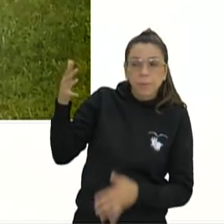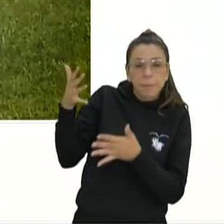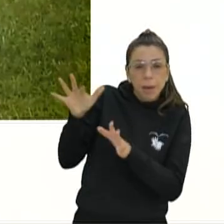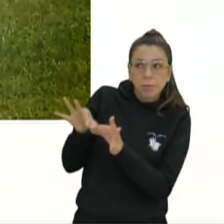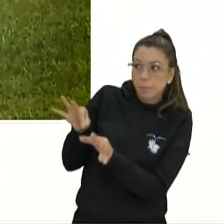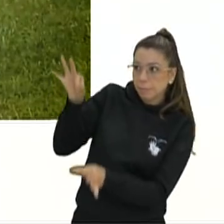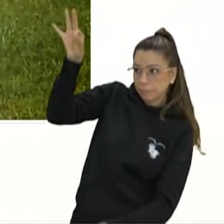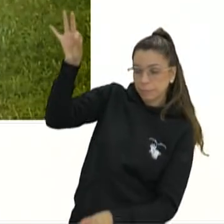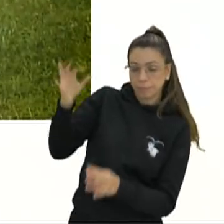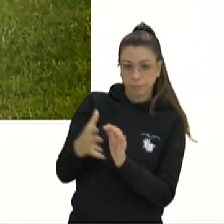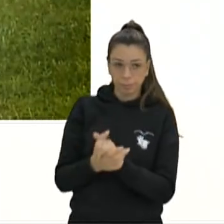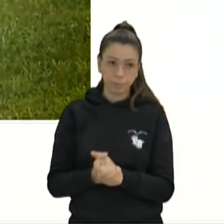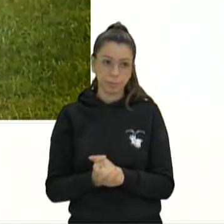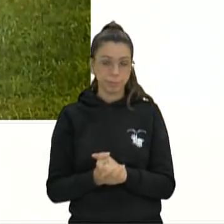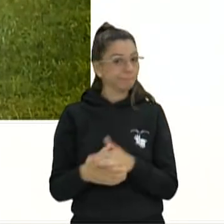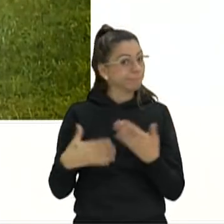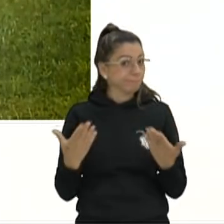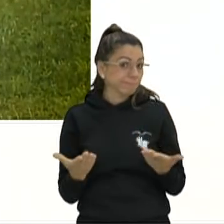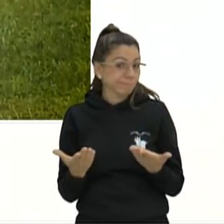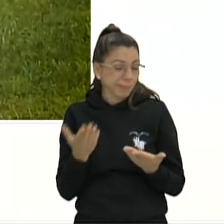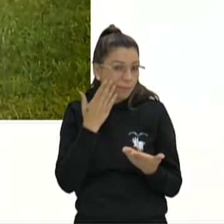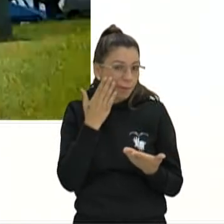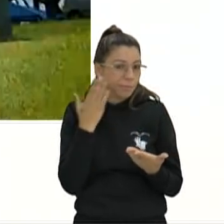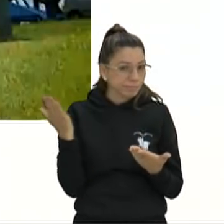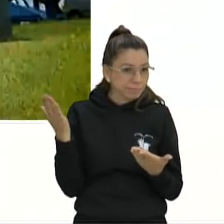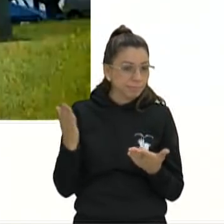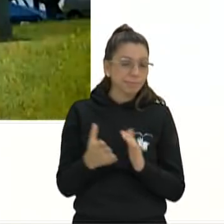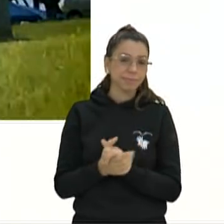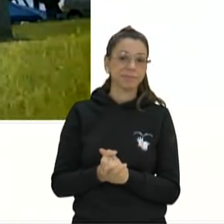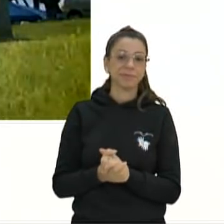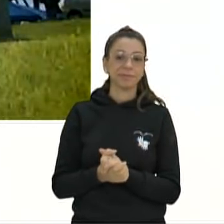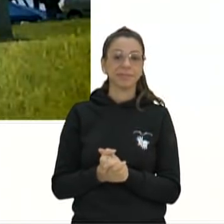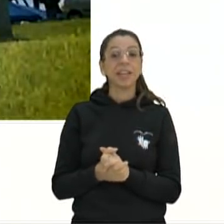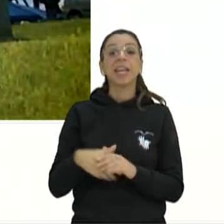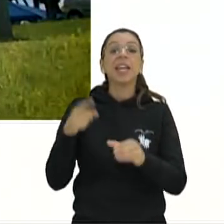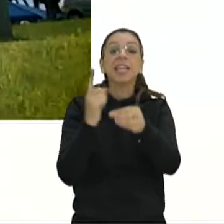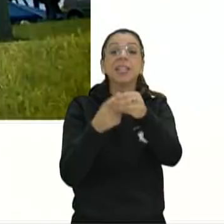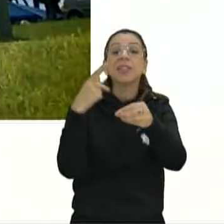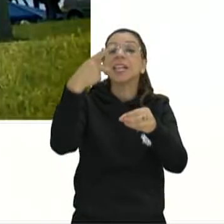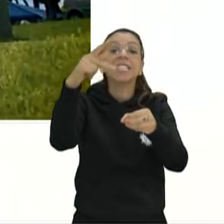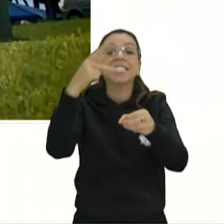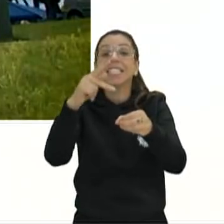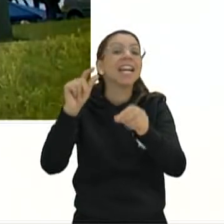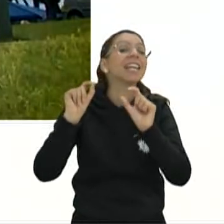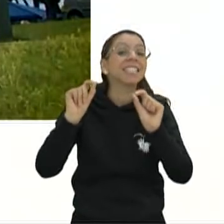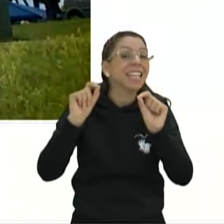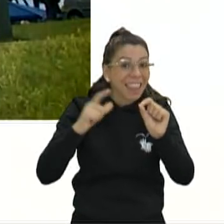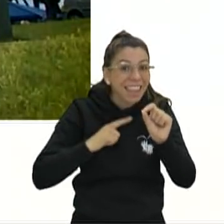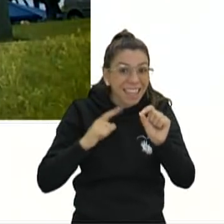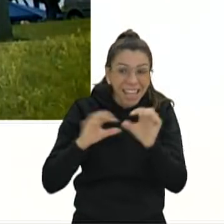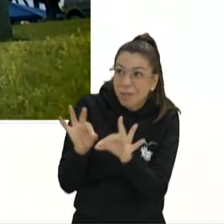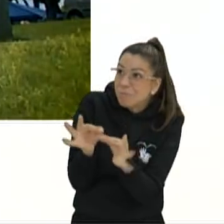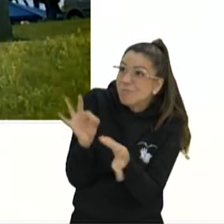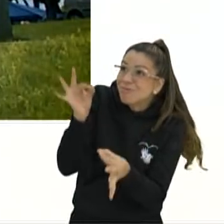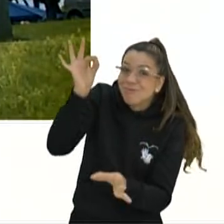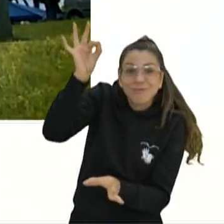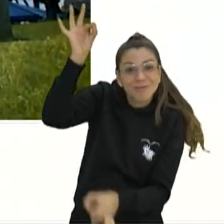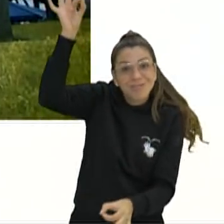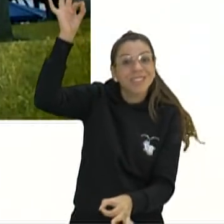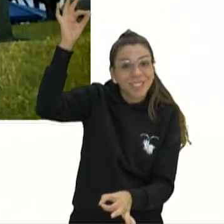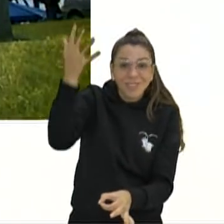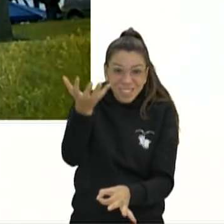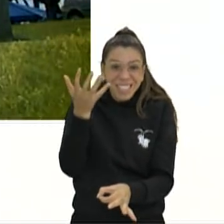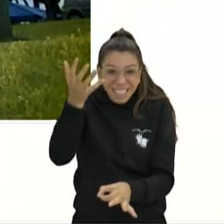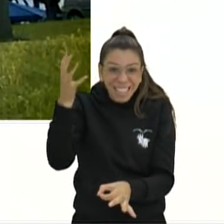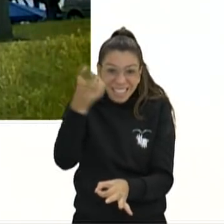aproximadamente. Será que tem como medir mais alguma coisa? Vamos dar uma olhada? E aí, na sua cidade, na sua região, tem alguma coisa bem alta e bem grande para